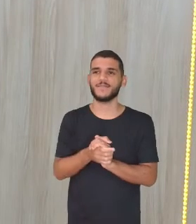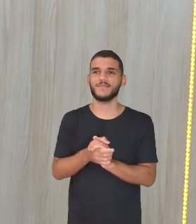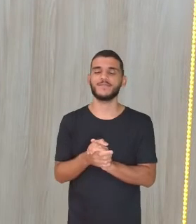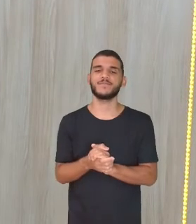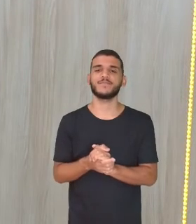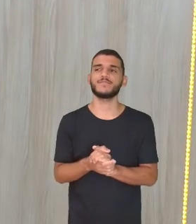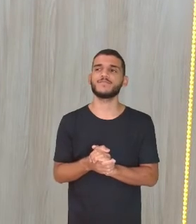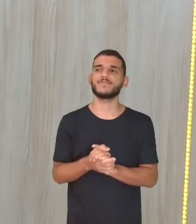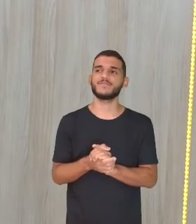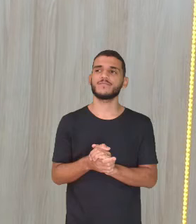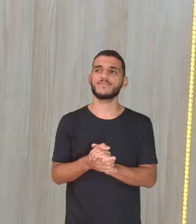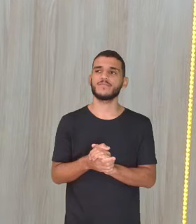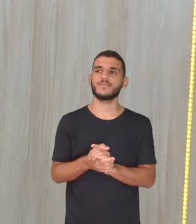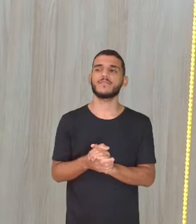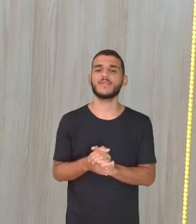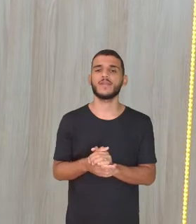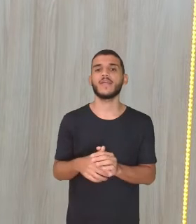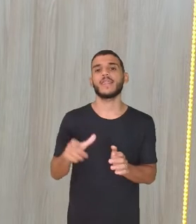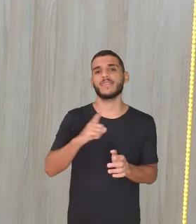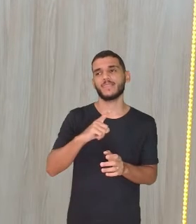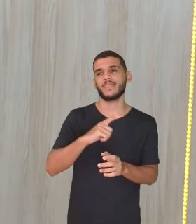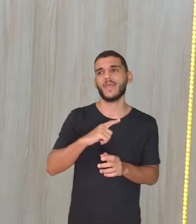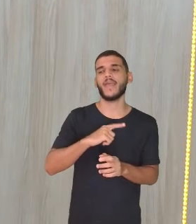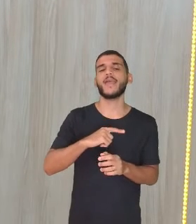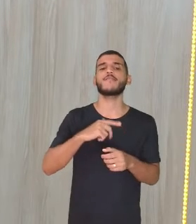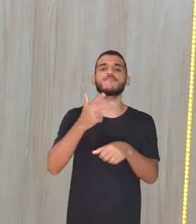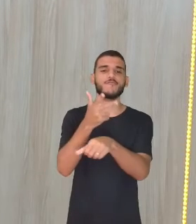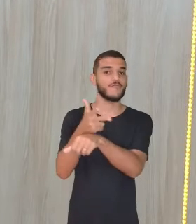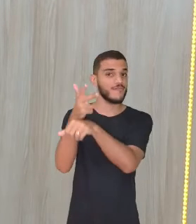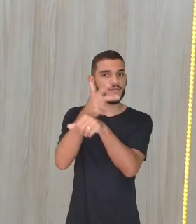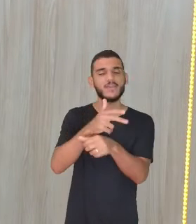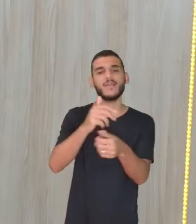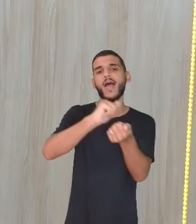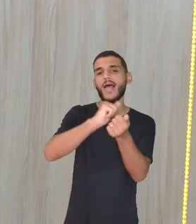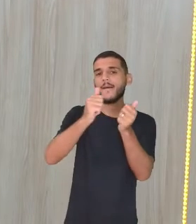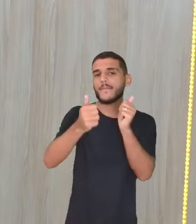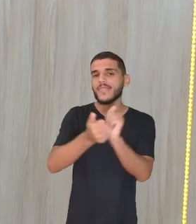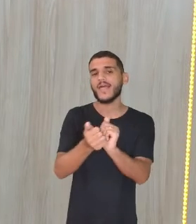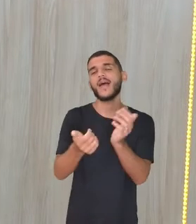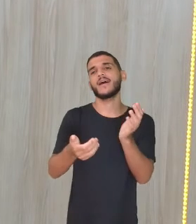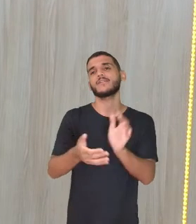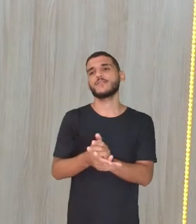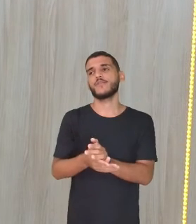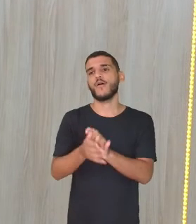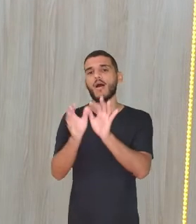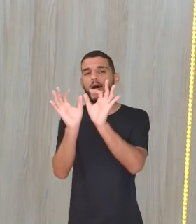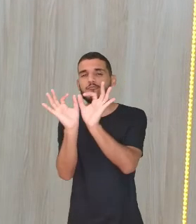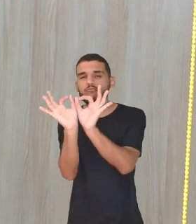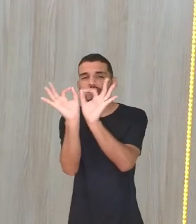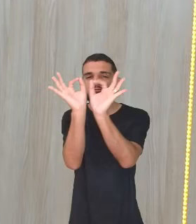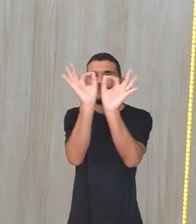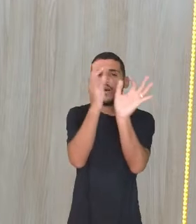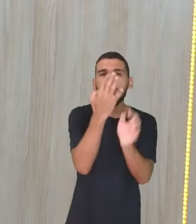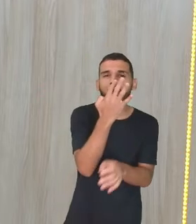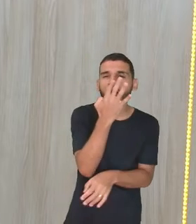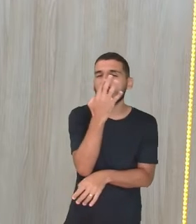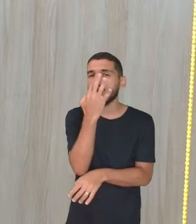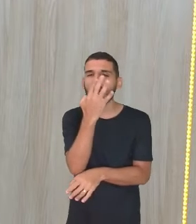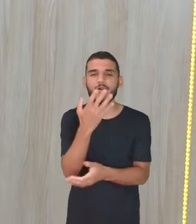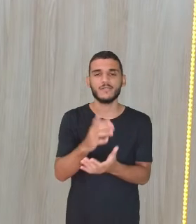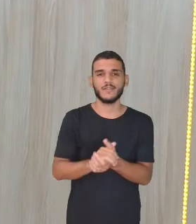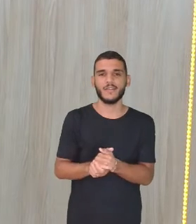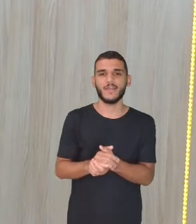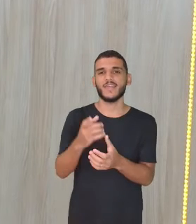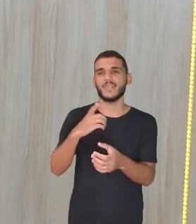nada. Claro que nesse vídeo foi adaptado para a gente mostrar, para analisar o vídeo em si, mas divulgou